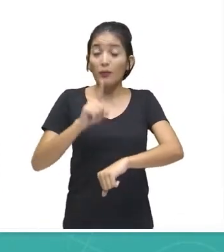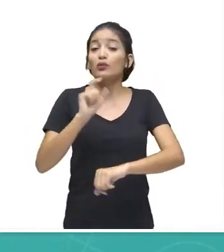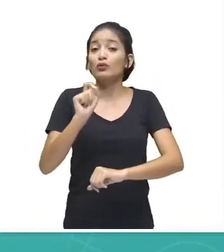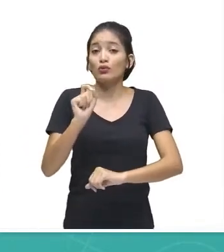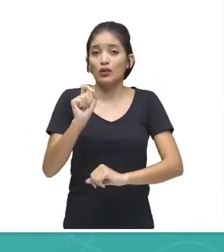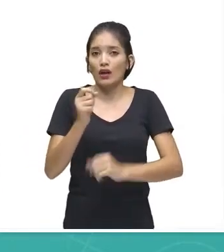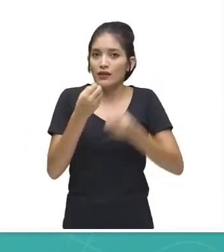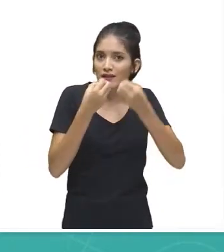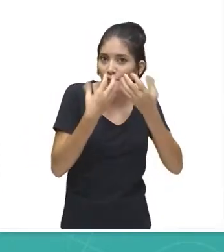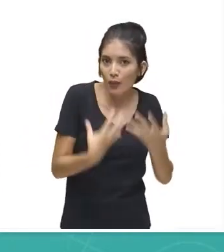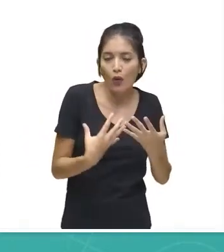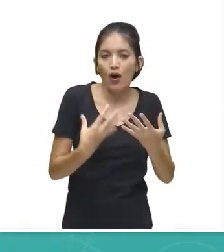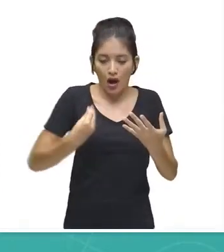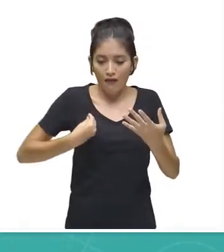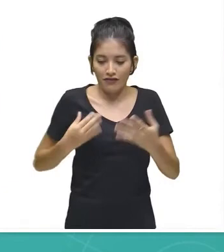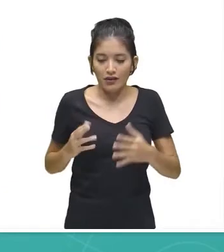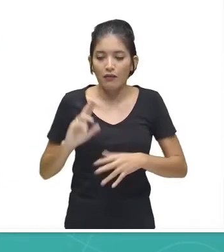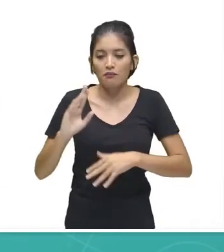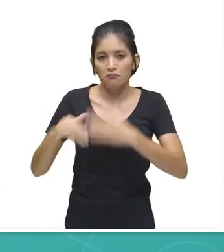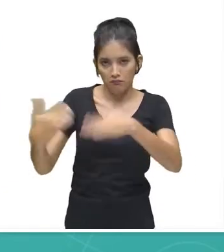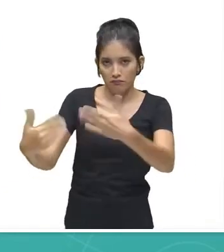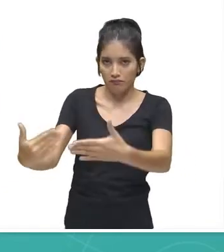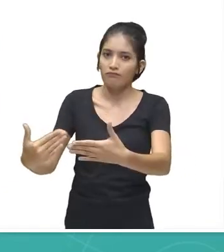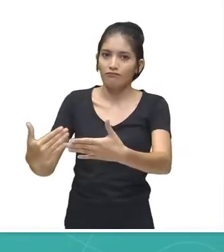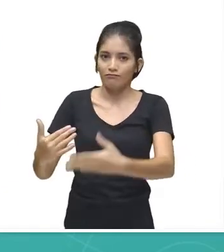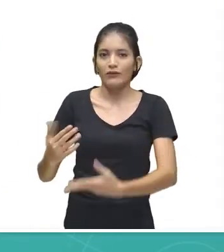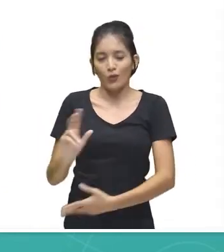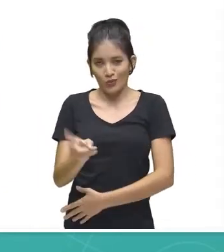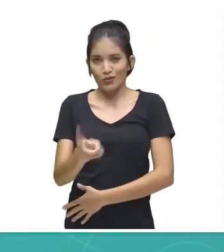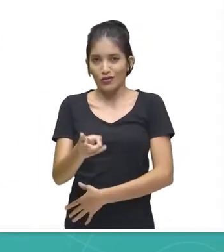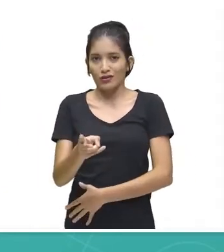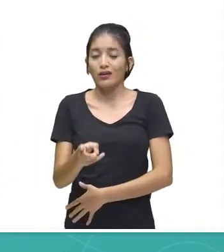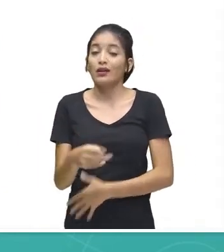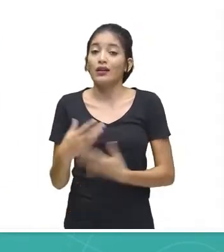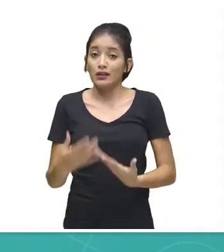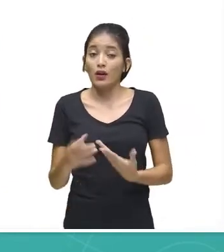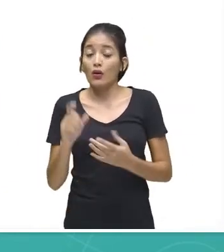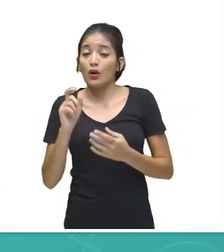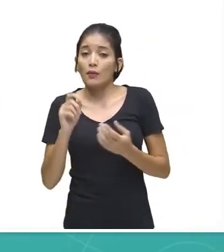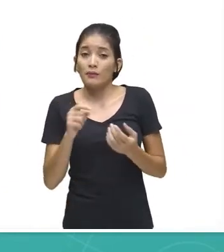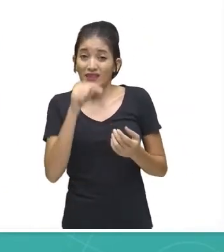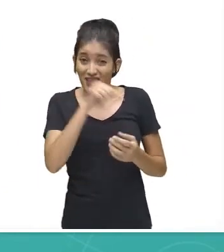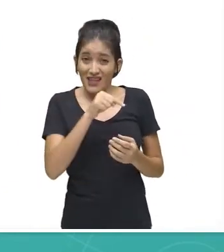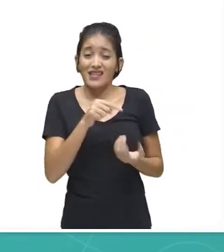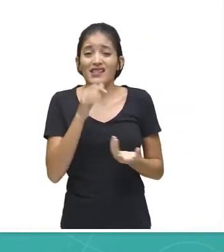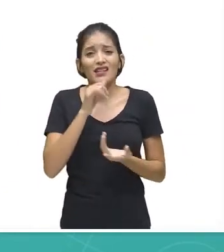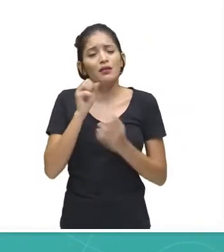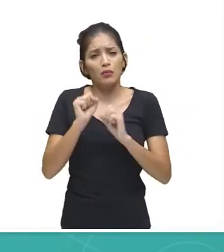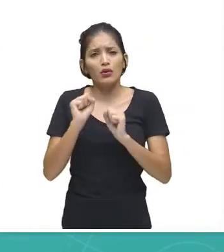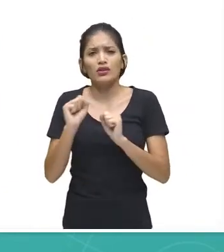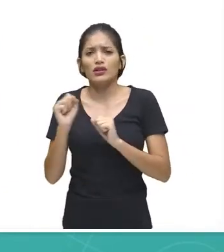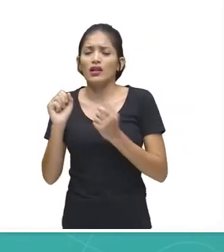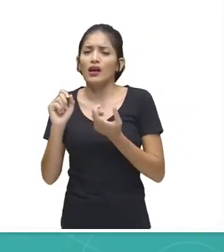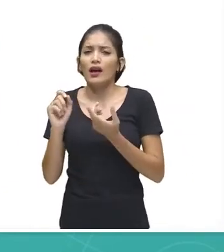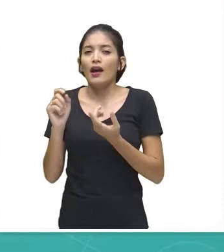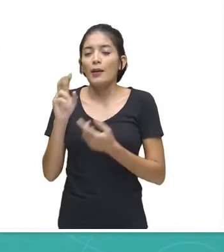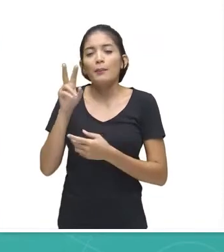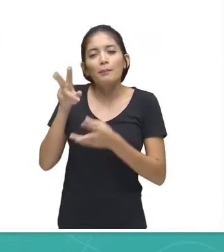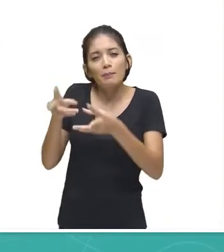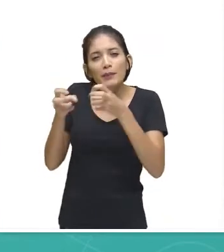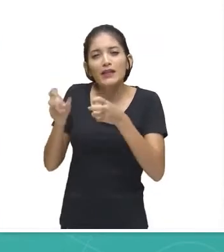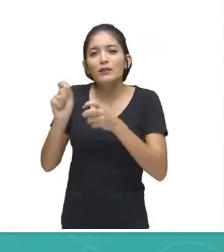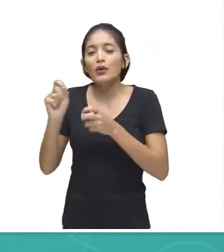ser bom para a vida dele. Então, por esse exemplo, nós podemos ver o que é o valor e o que é o contravalor. O contravalor, em